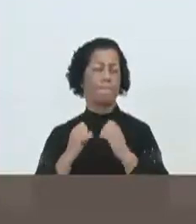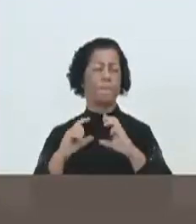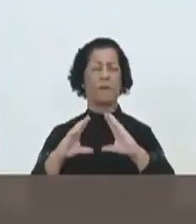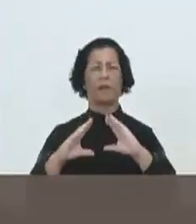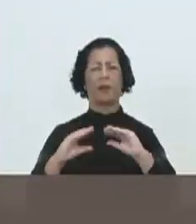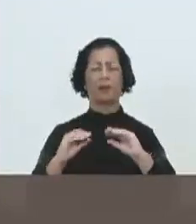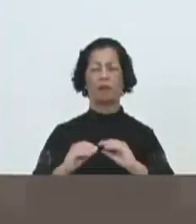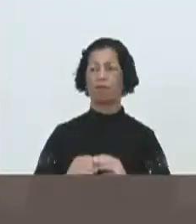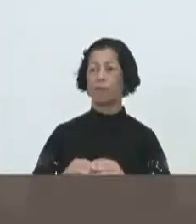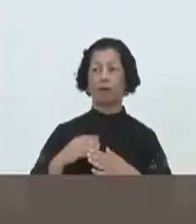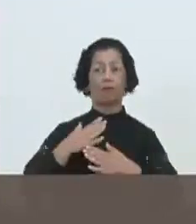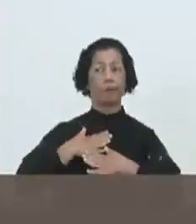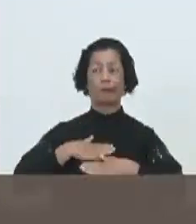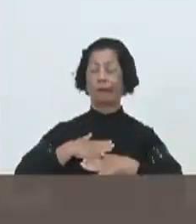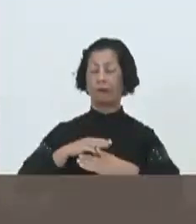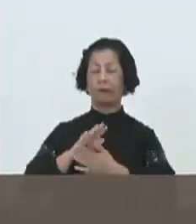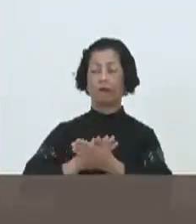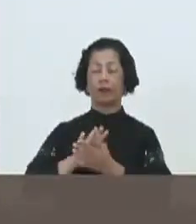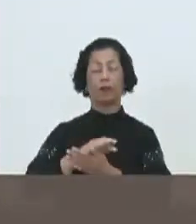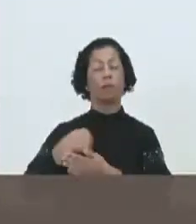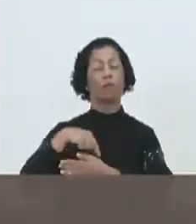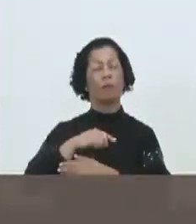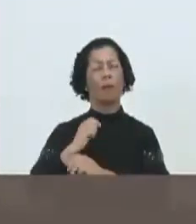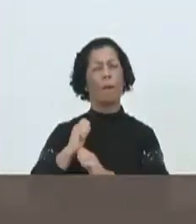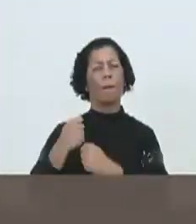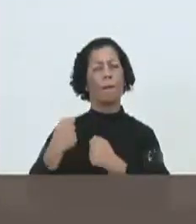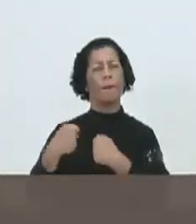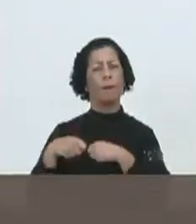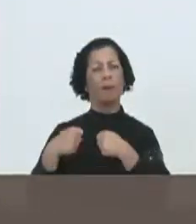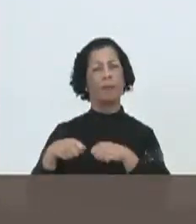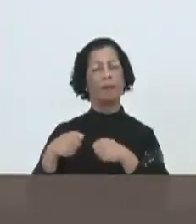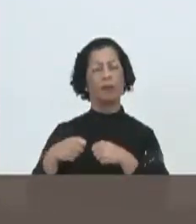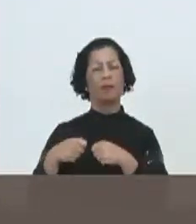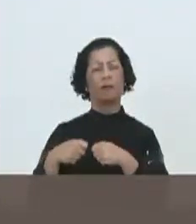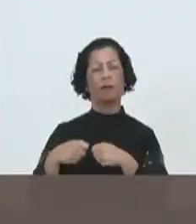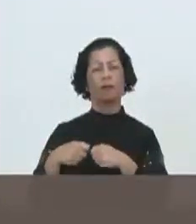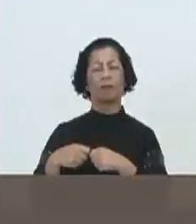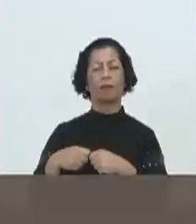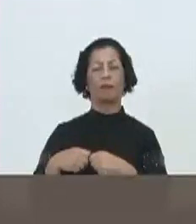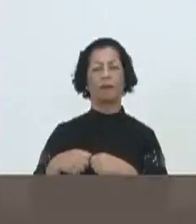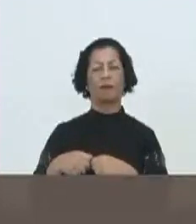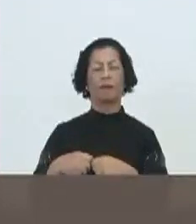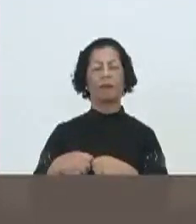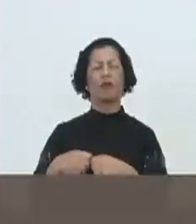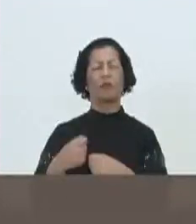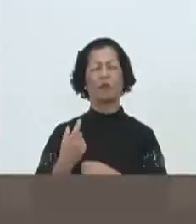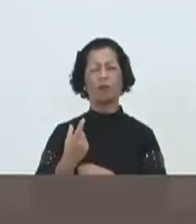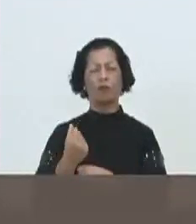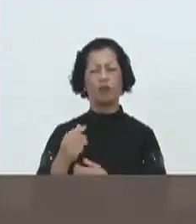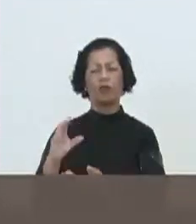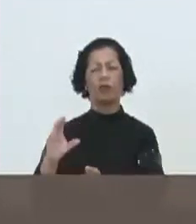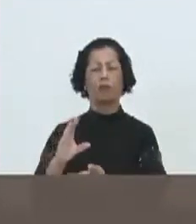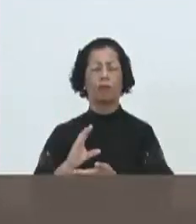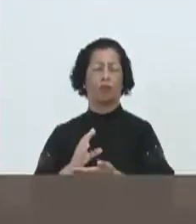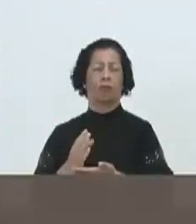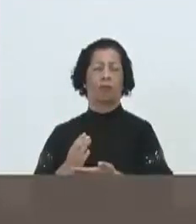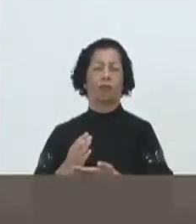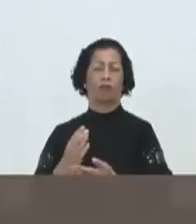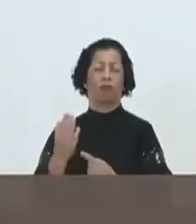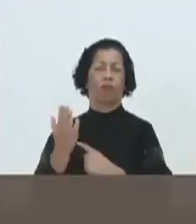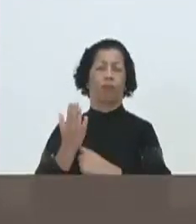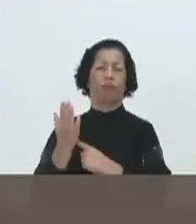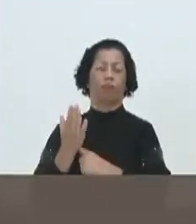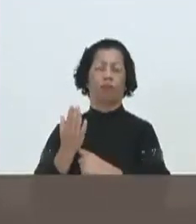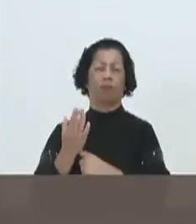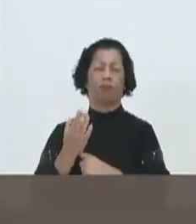porque nós estamos precisando eh de verbas para